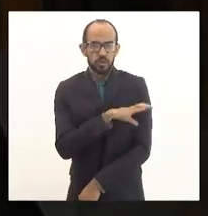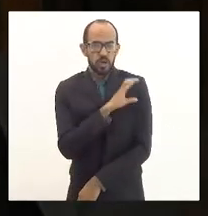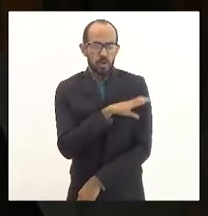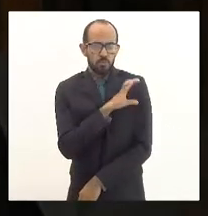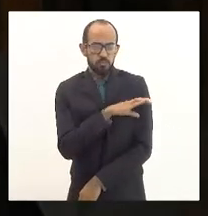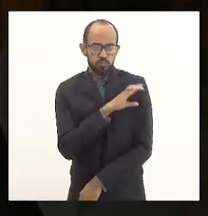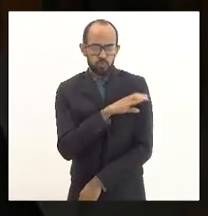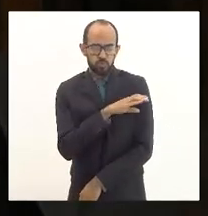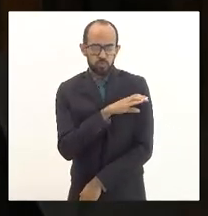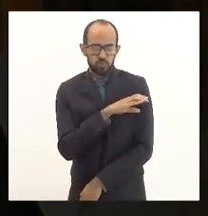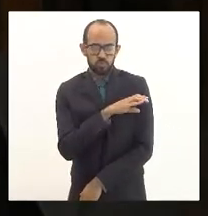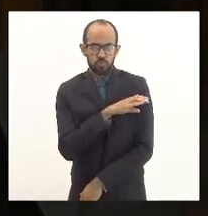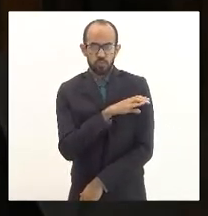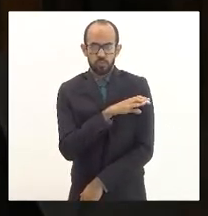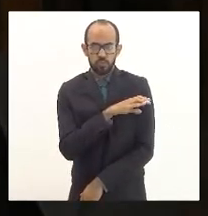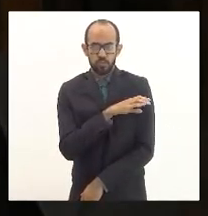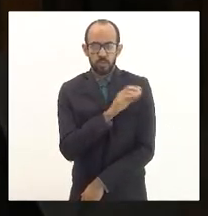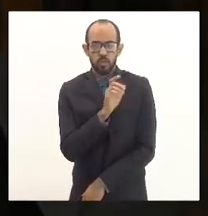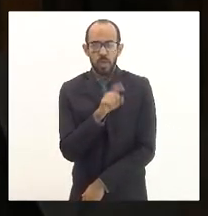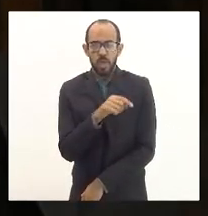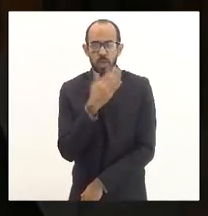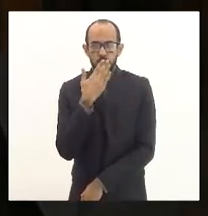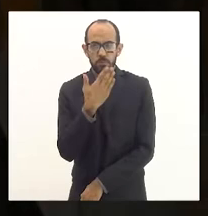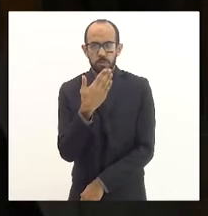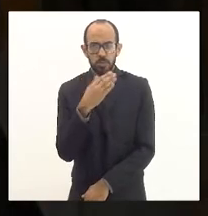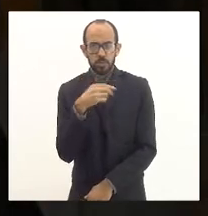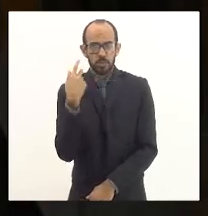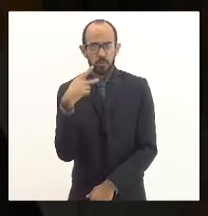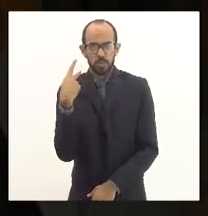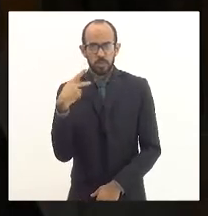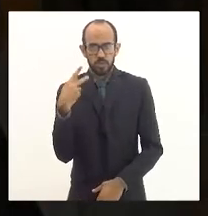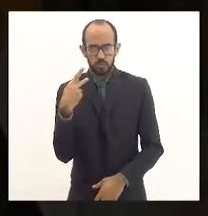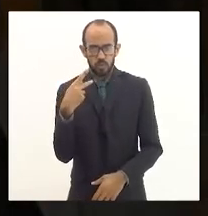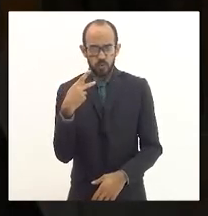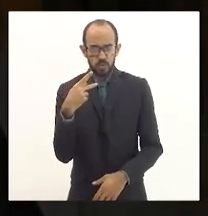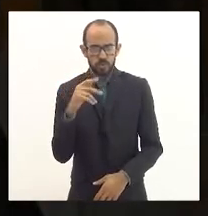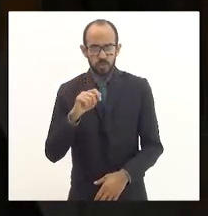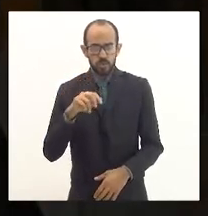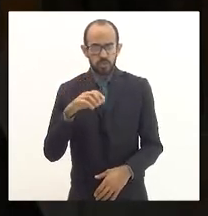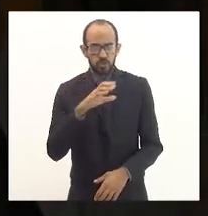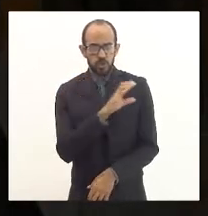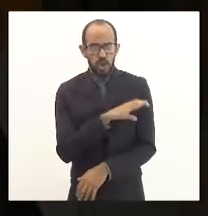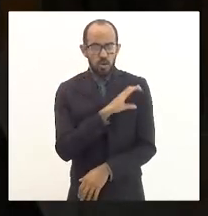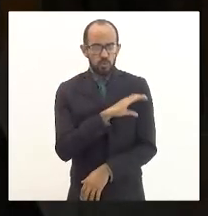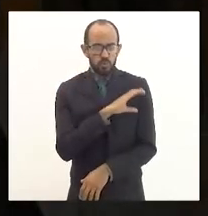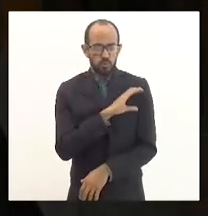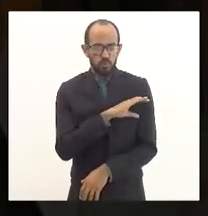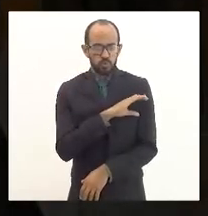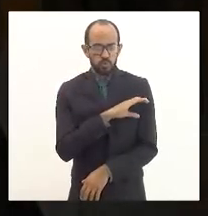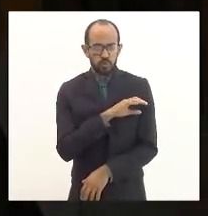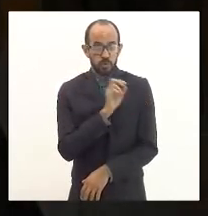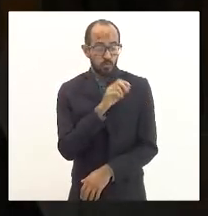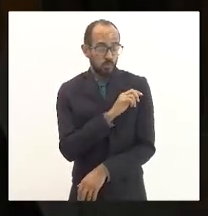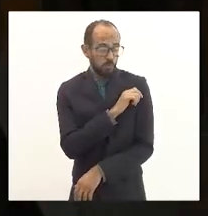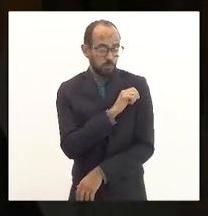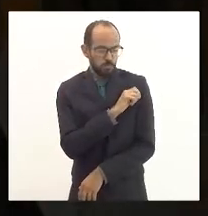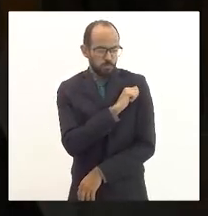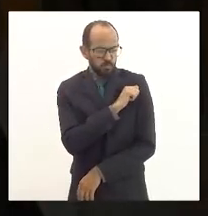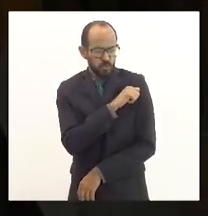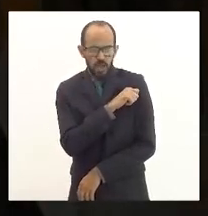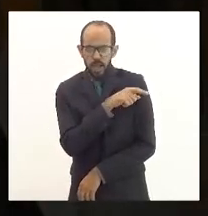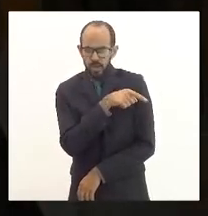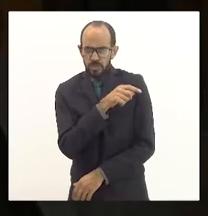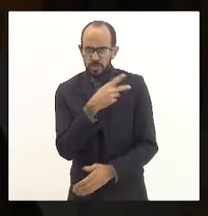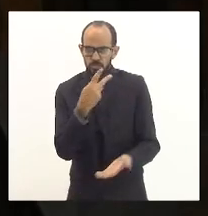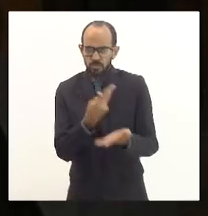é desumano então fica aqui um apelo aos vereadores do município de Campos que fiscalizem as unidades